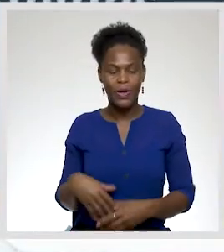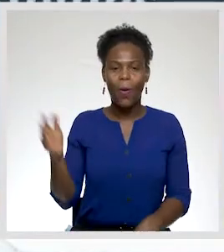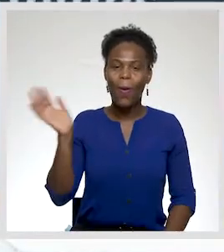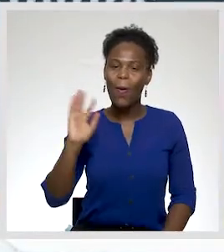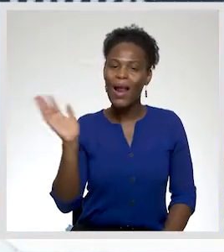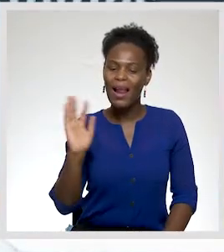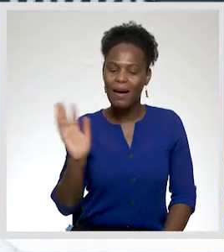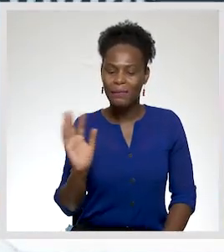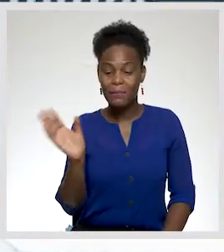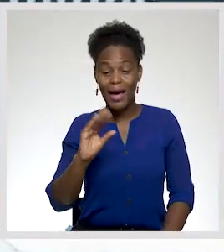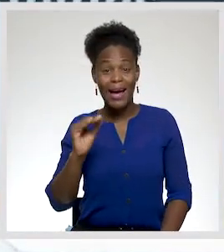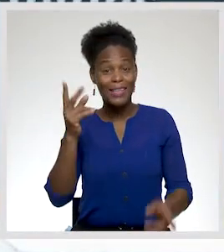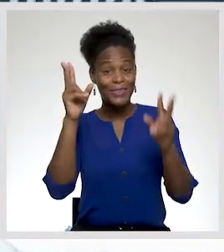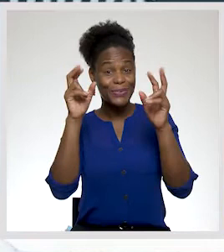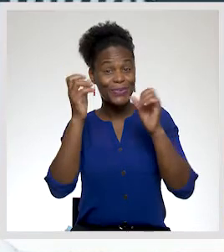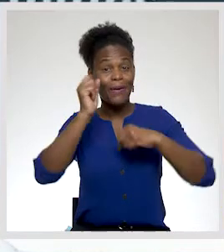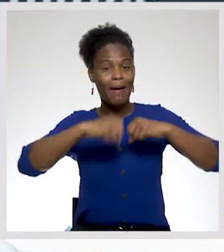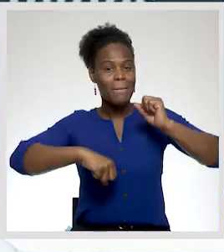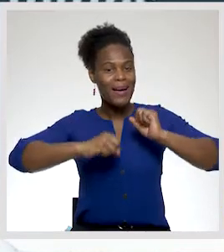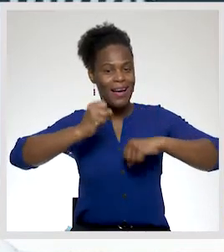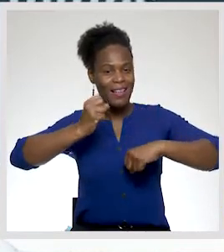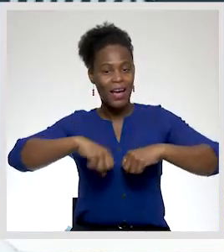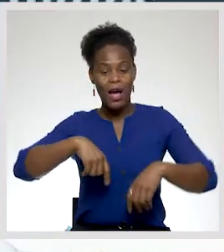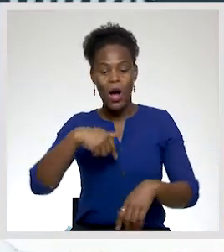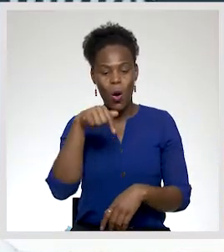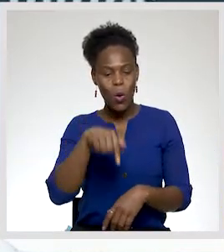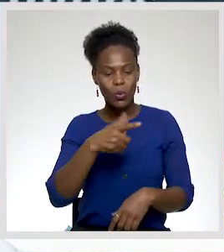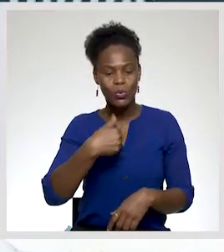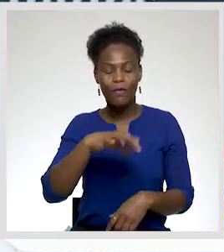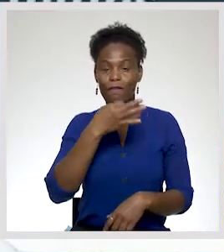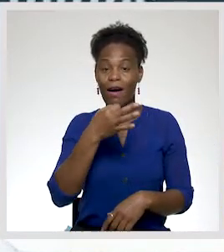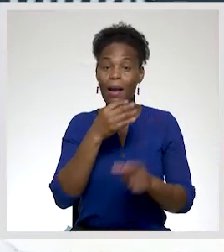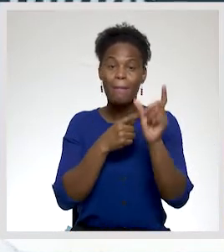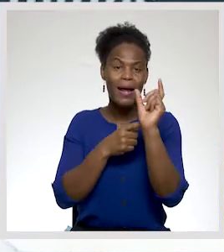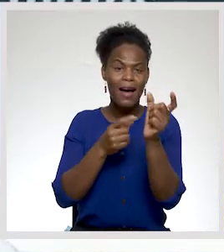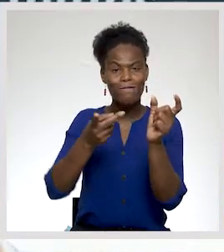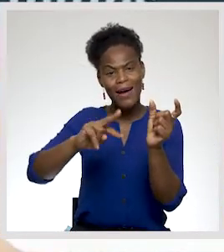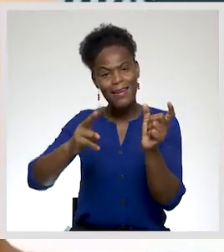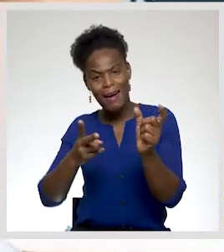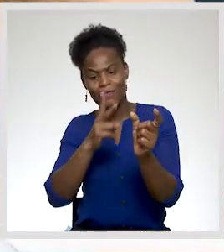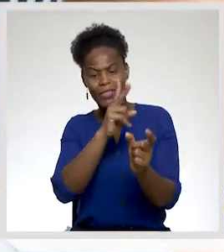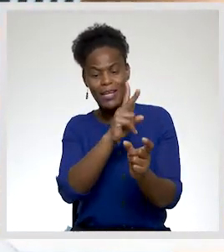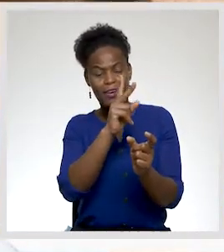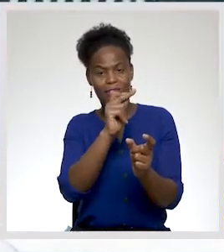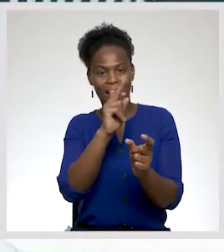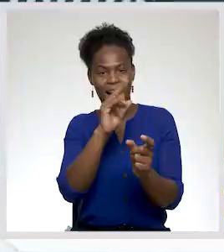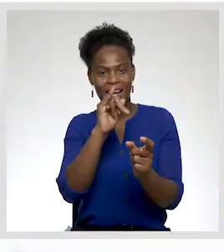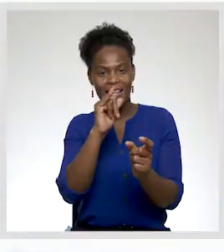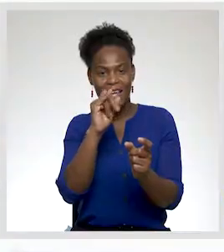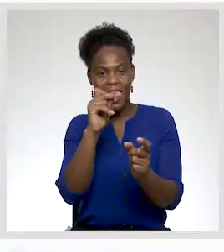Olá, mais um assunto de gramática. Hoje vamos falar de palavras variáveis e